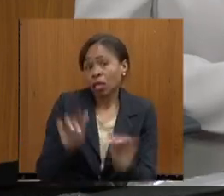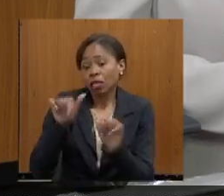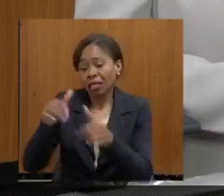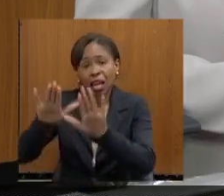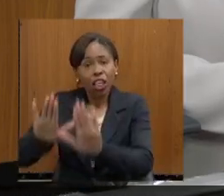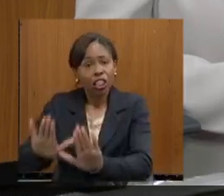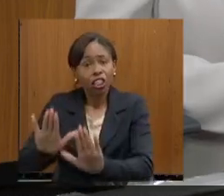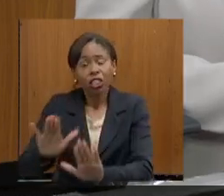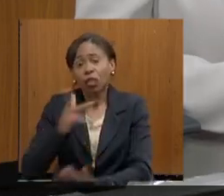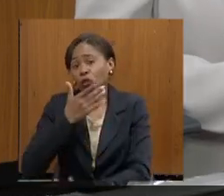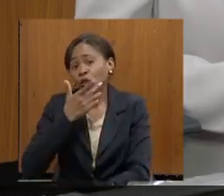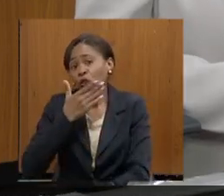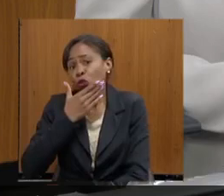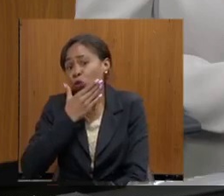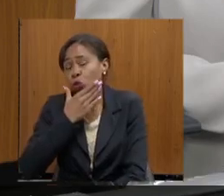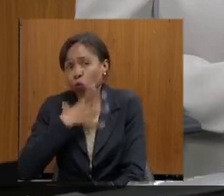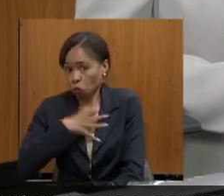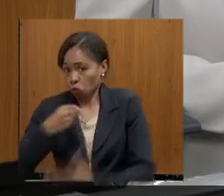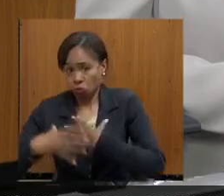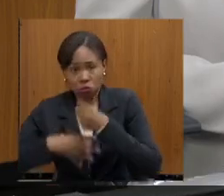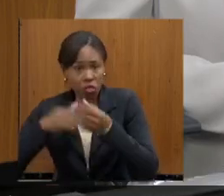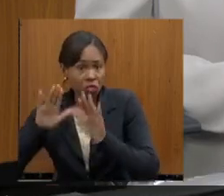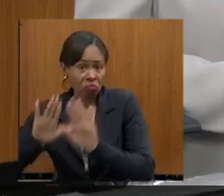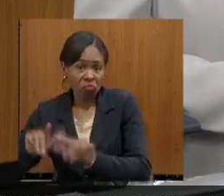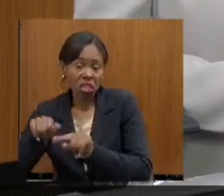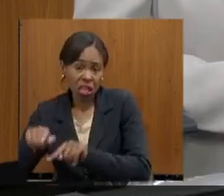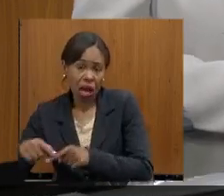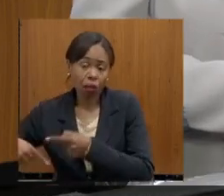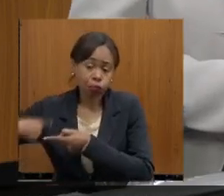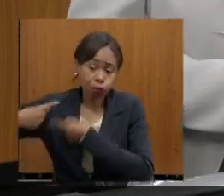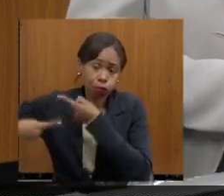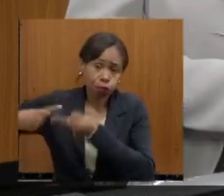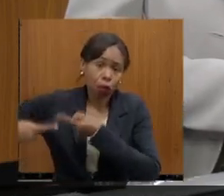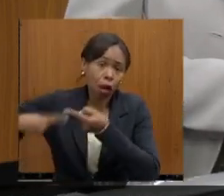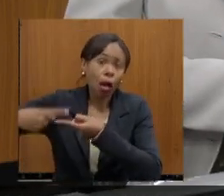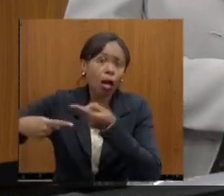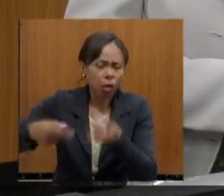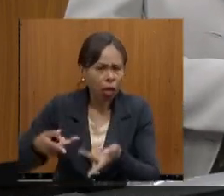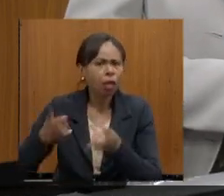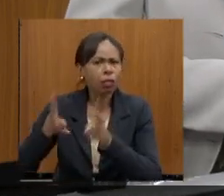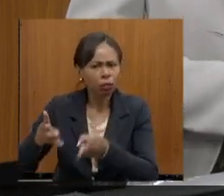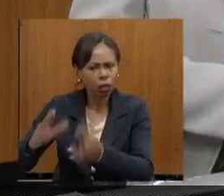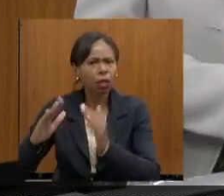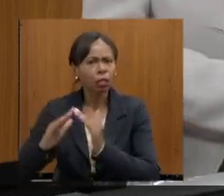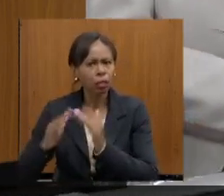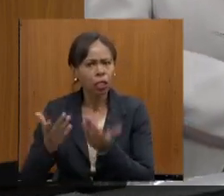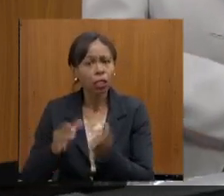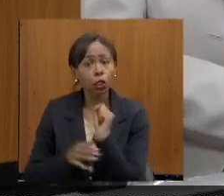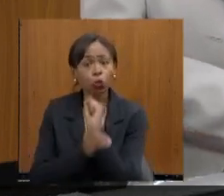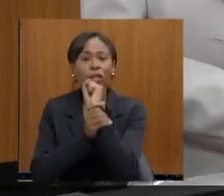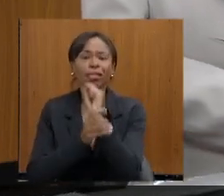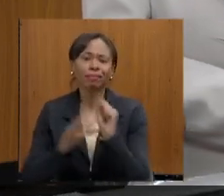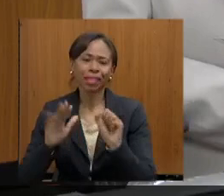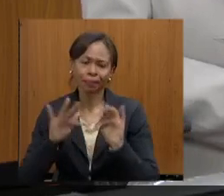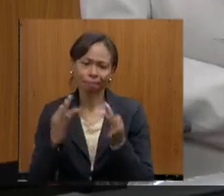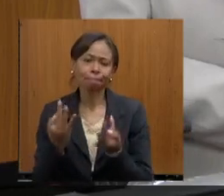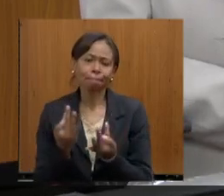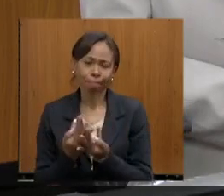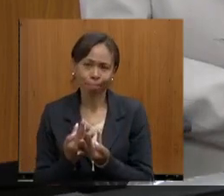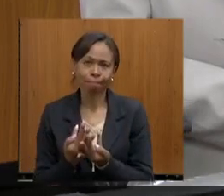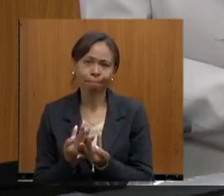heranças realmente que vão garantir né a continuidade ali da segurança familiar então